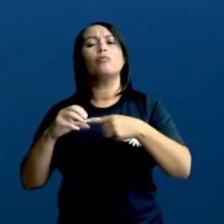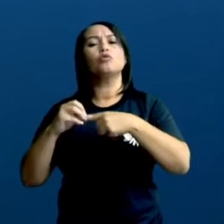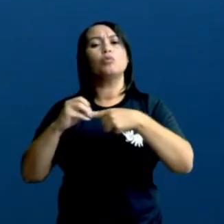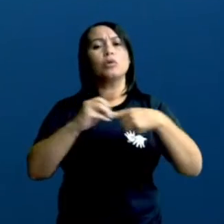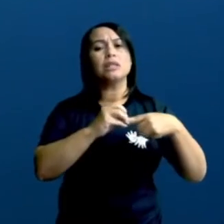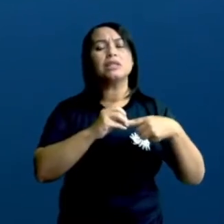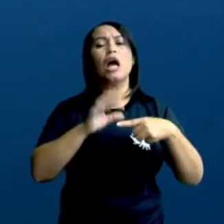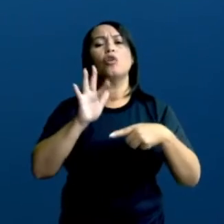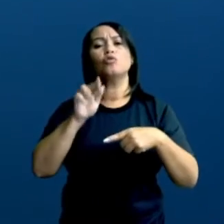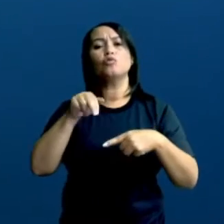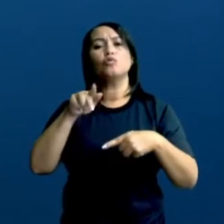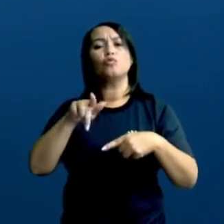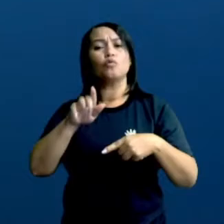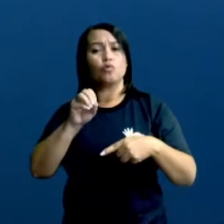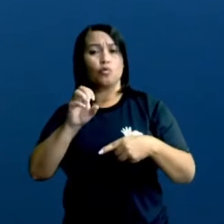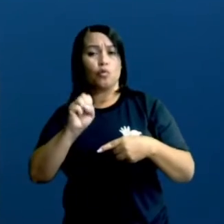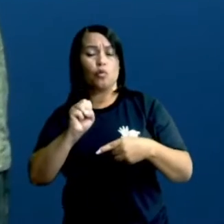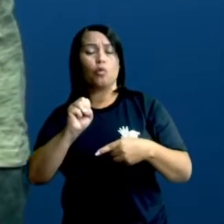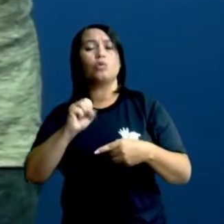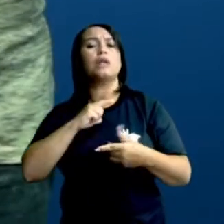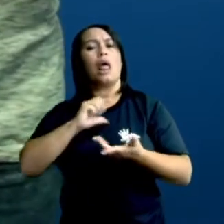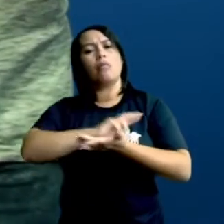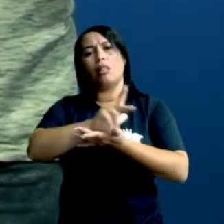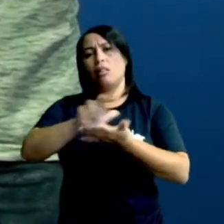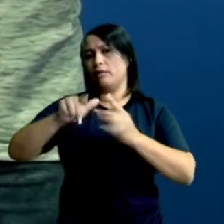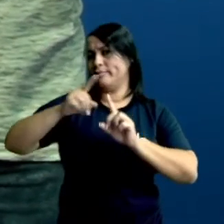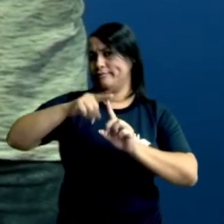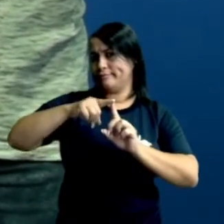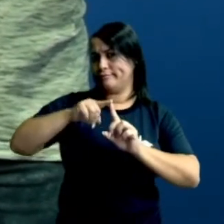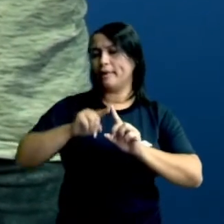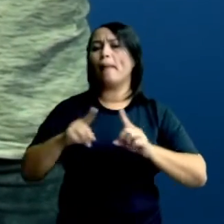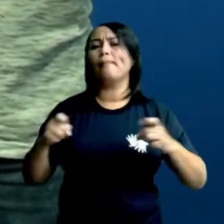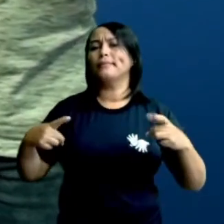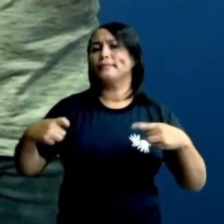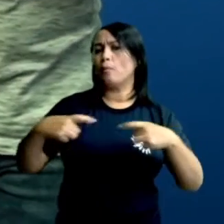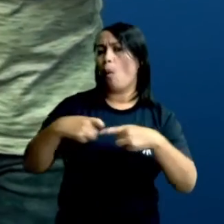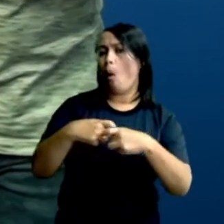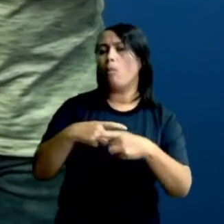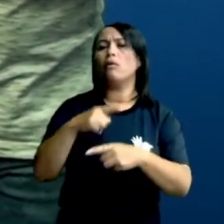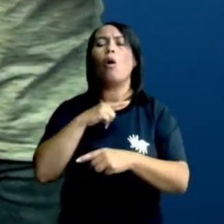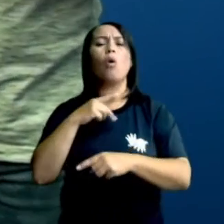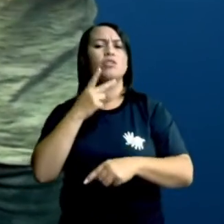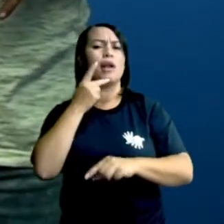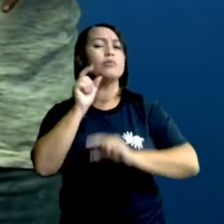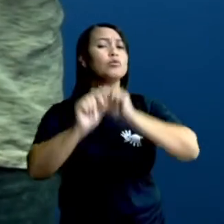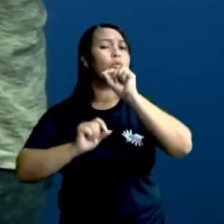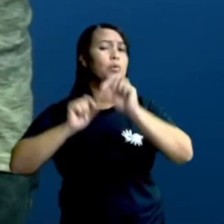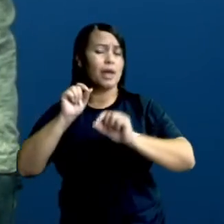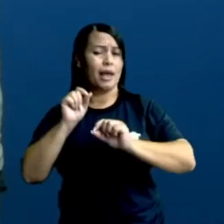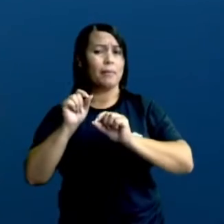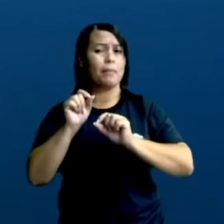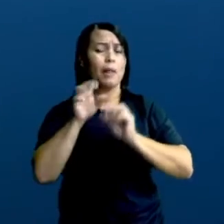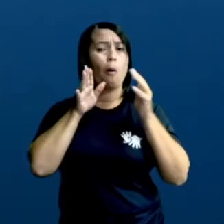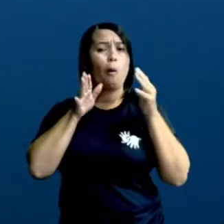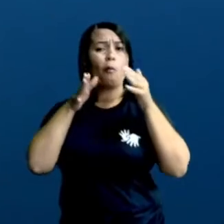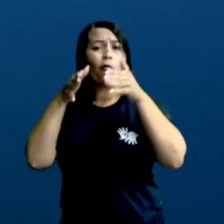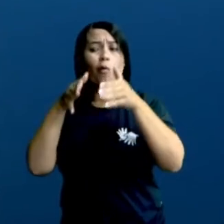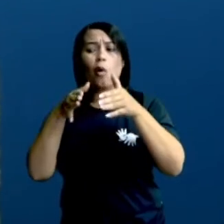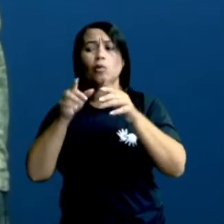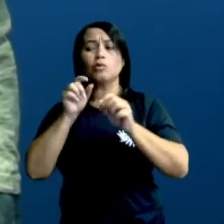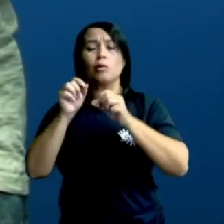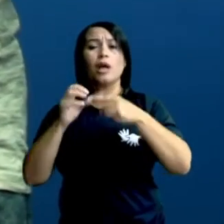temos os fungos, temos diversos tipos de micróbios. Falaremos hoje, em especial, sobre os